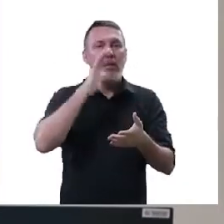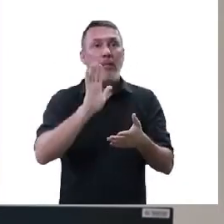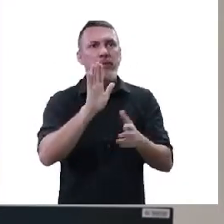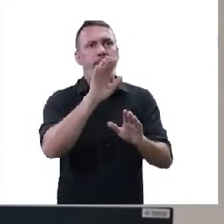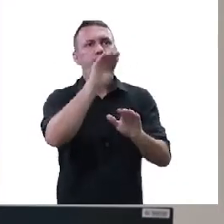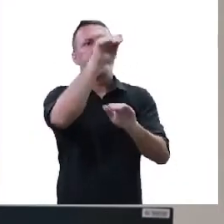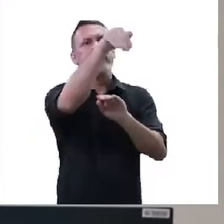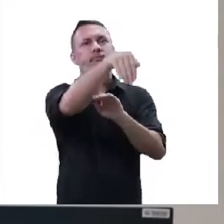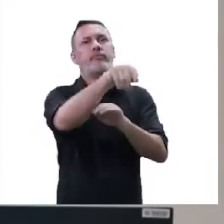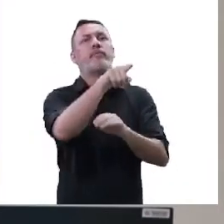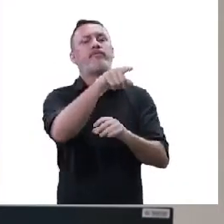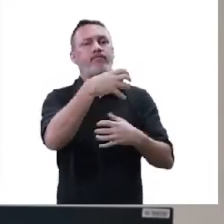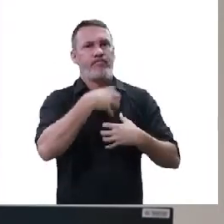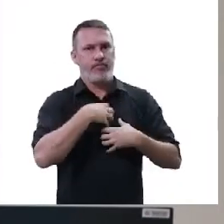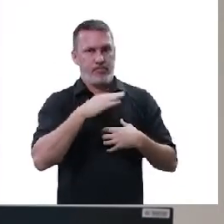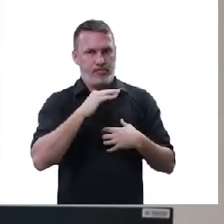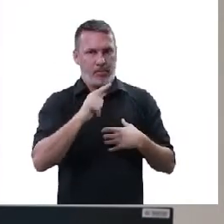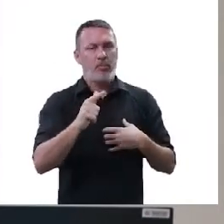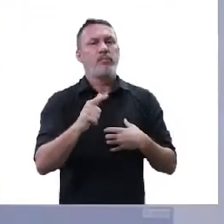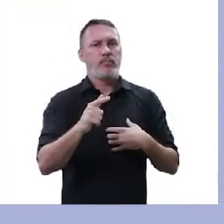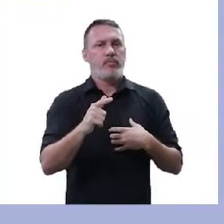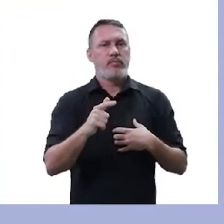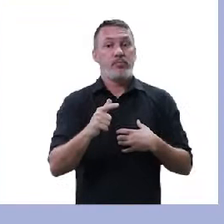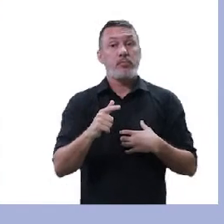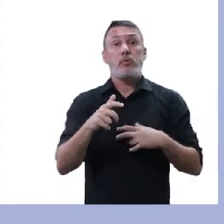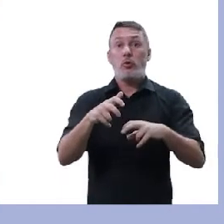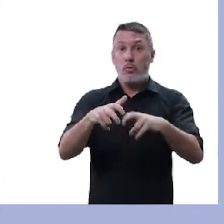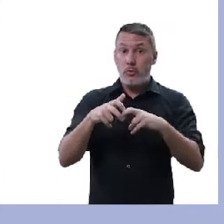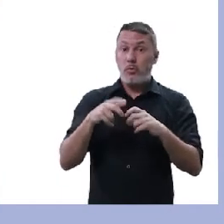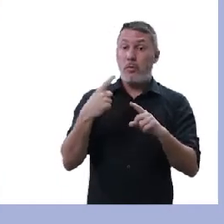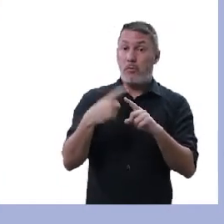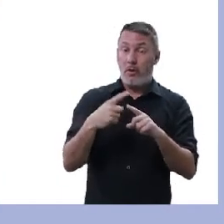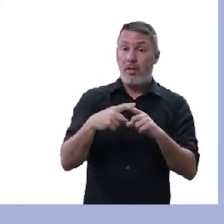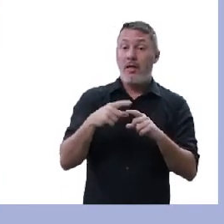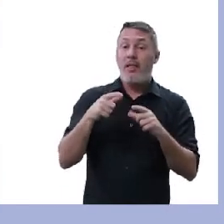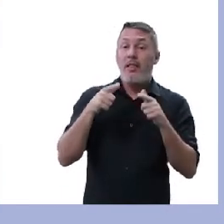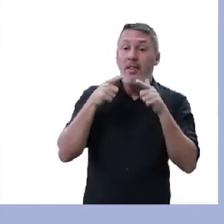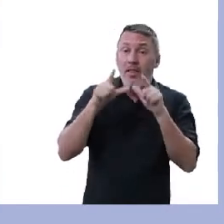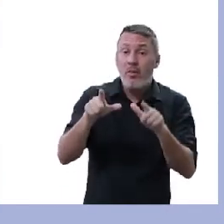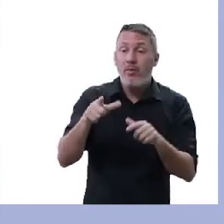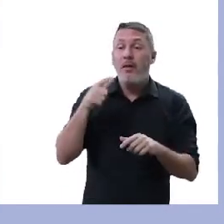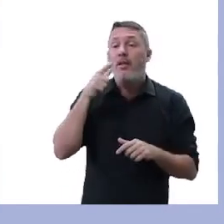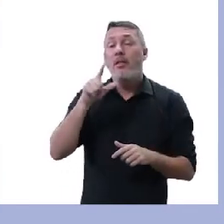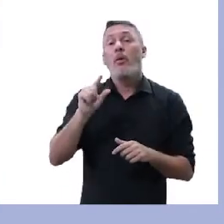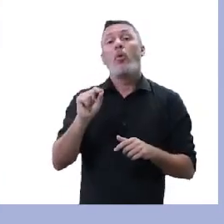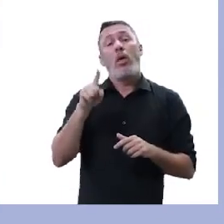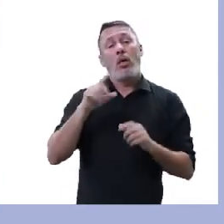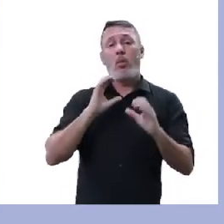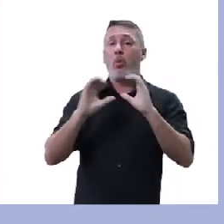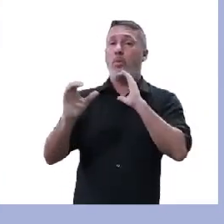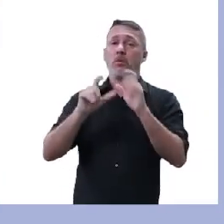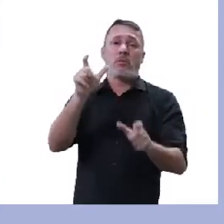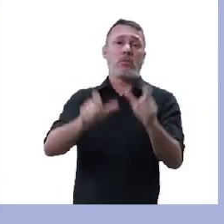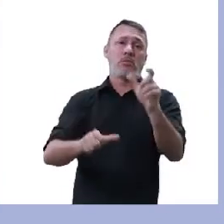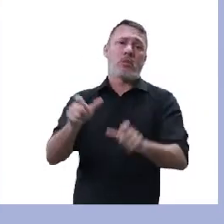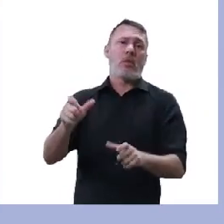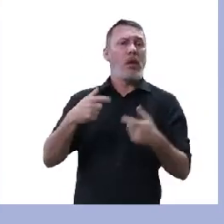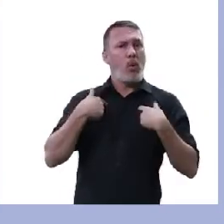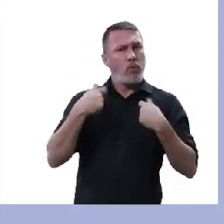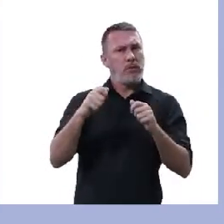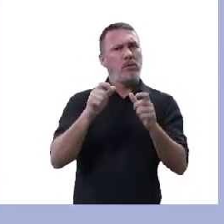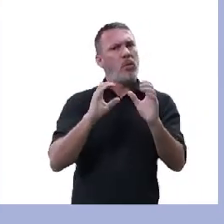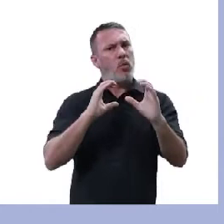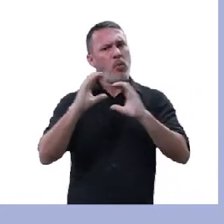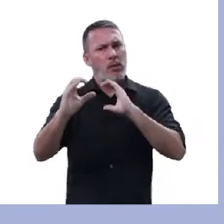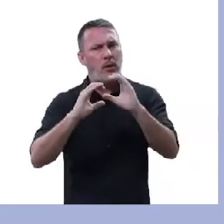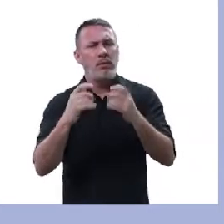que o principal objetivo da nossa linguagem é o quê? A comunicação entre as pessoas. Eu preciso comunicar com